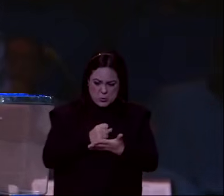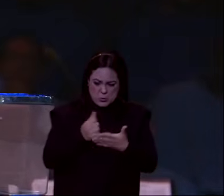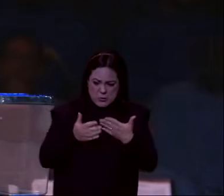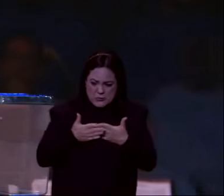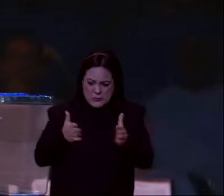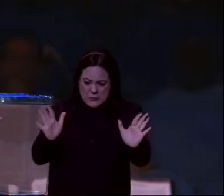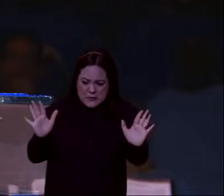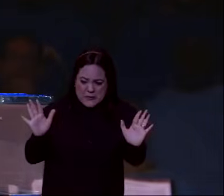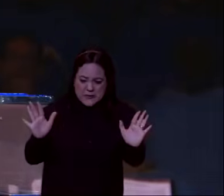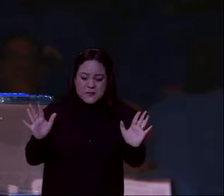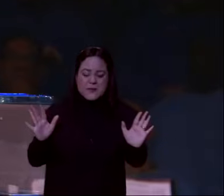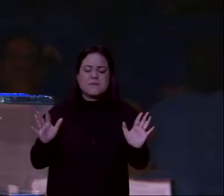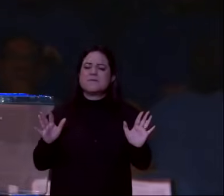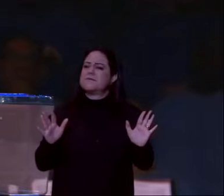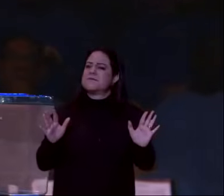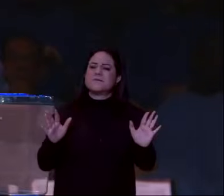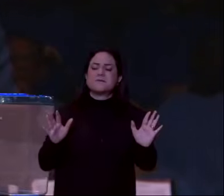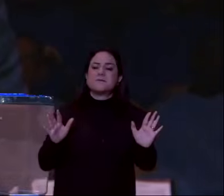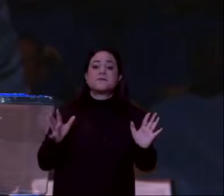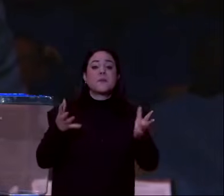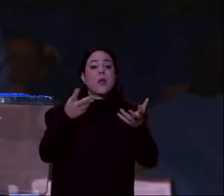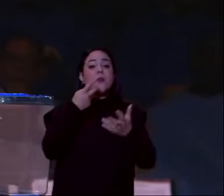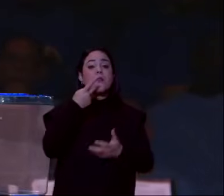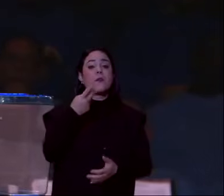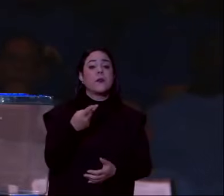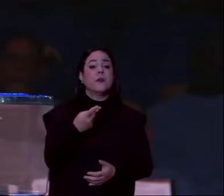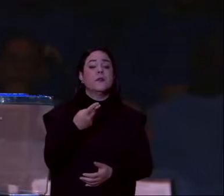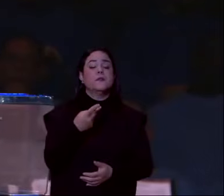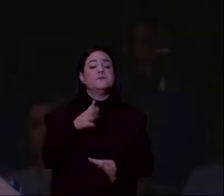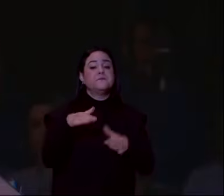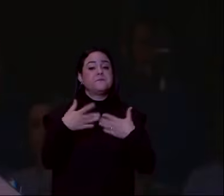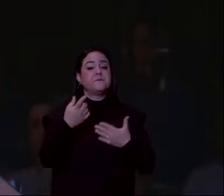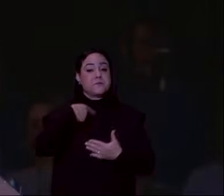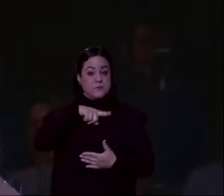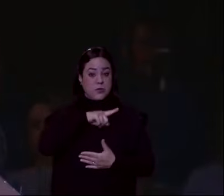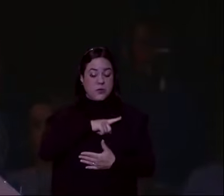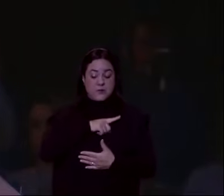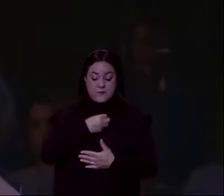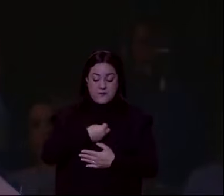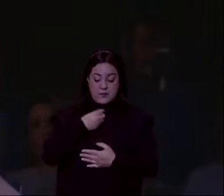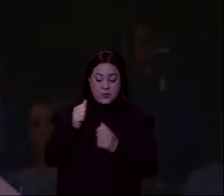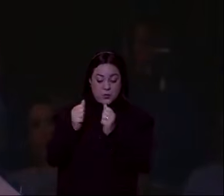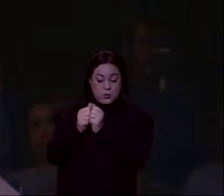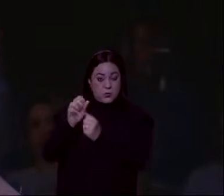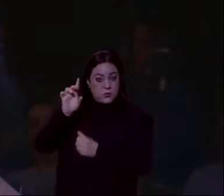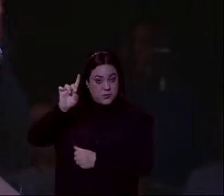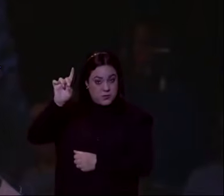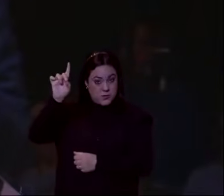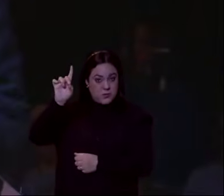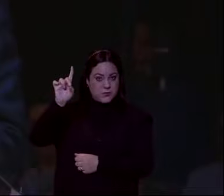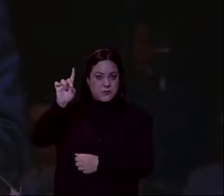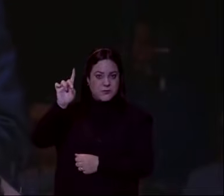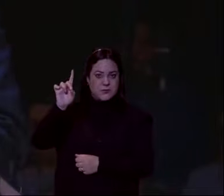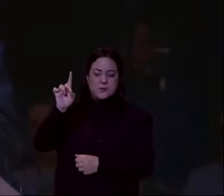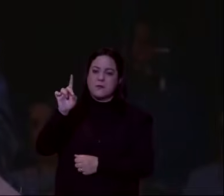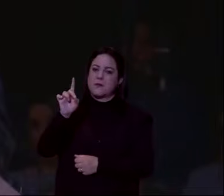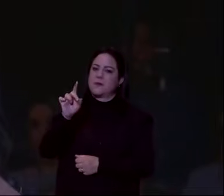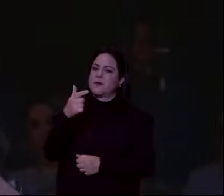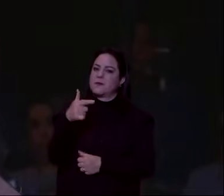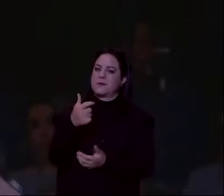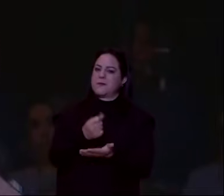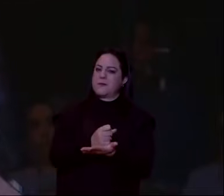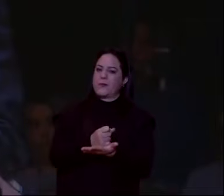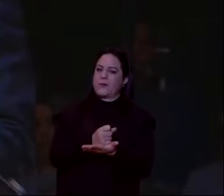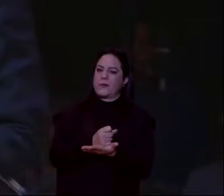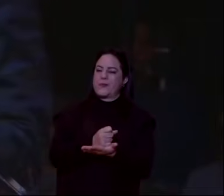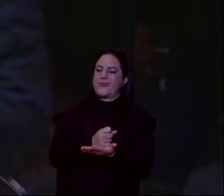da situação. Eu quero dizer para você que quando a gente anda com Deus, a gente nunca tem controle.